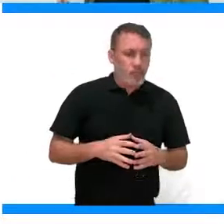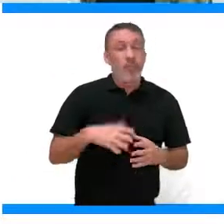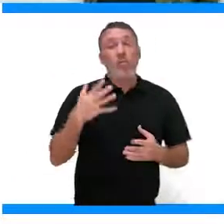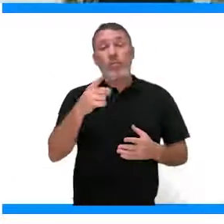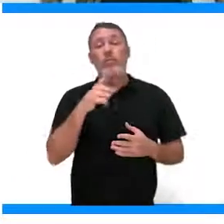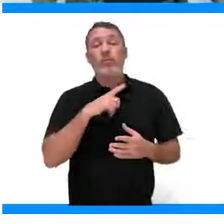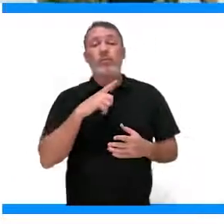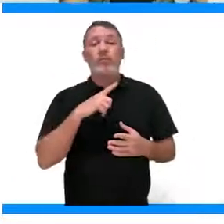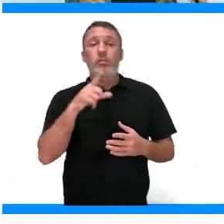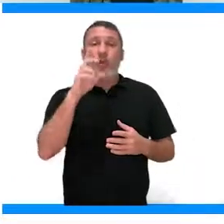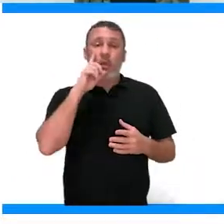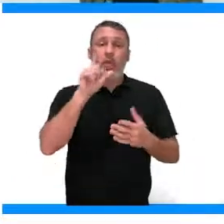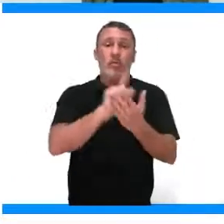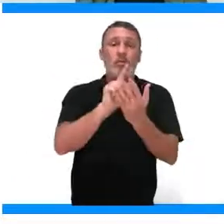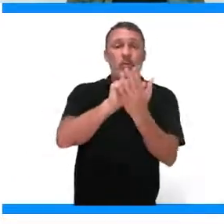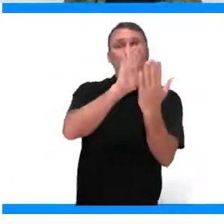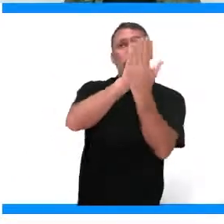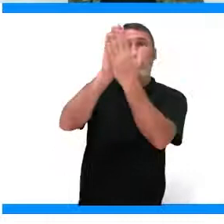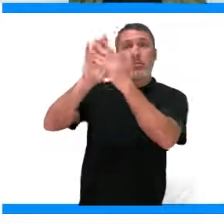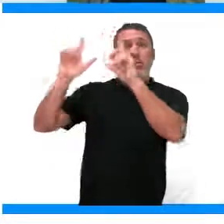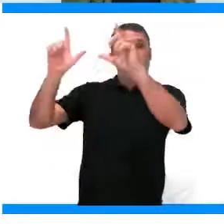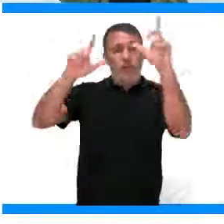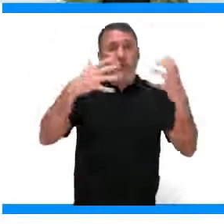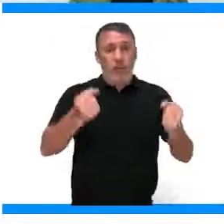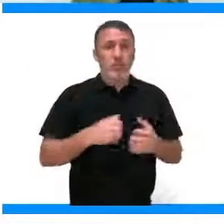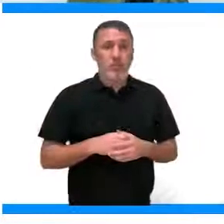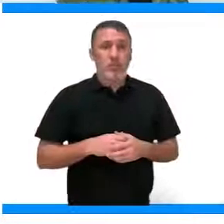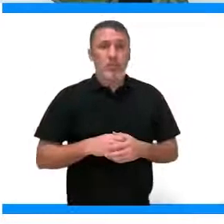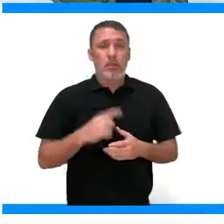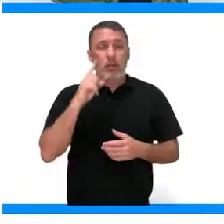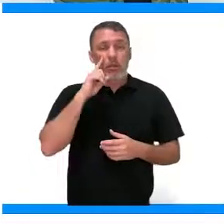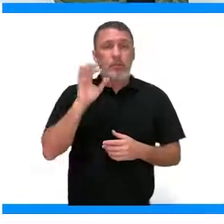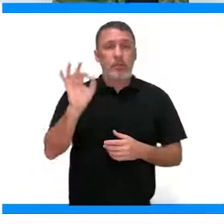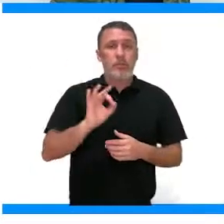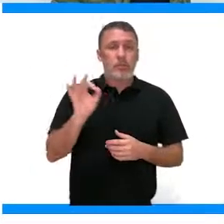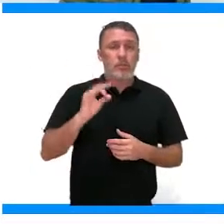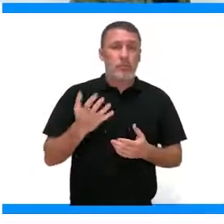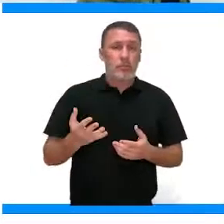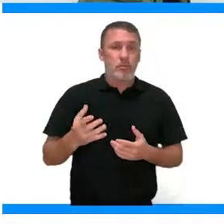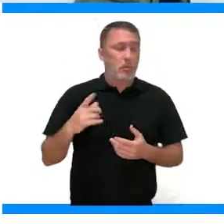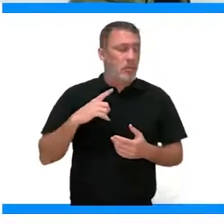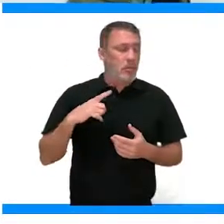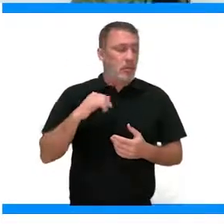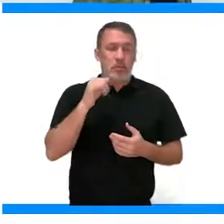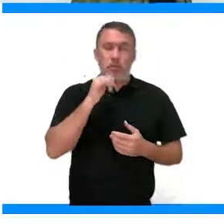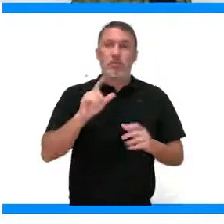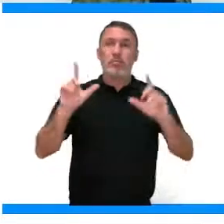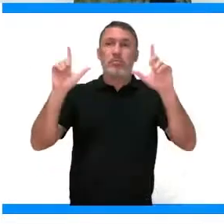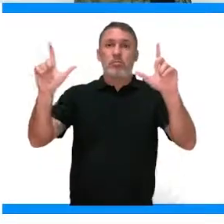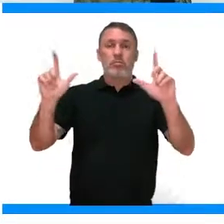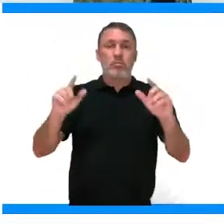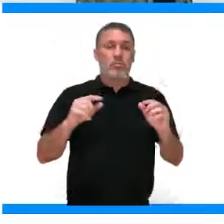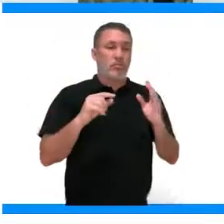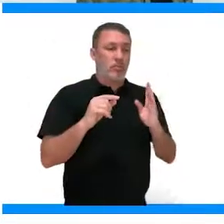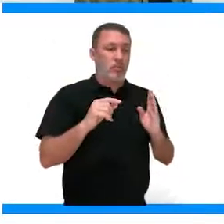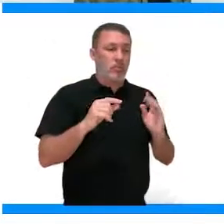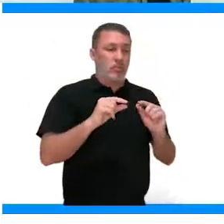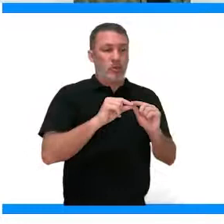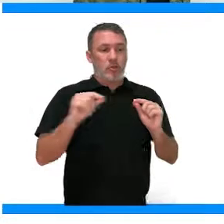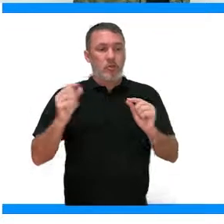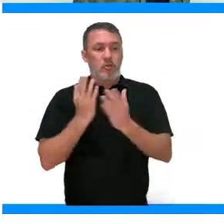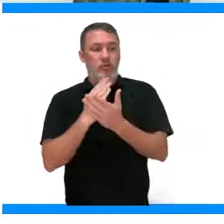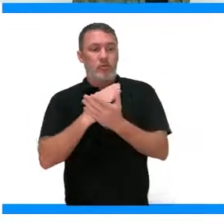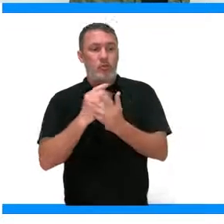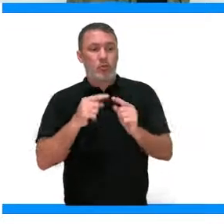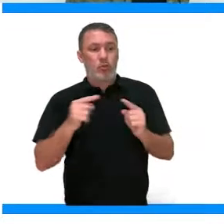um cartaz hacker aí, bota numa folha, porcentagem. Pega a parte, divide pelo total, multiplica por